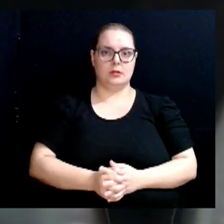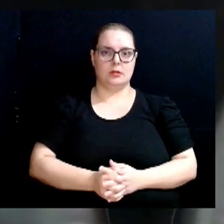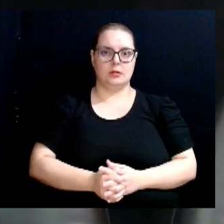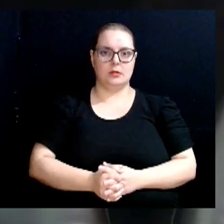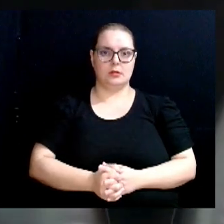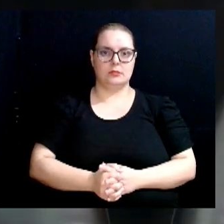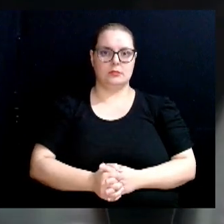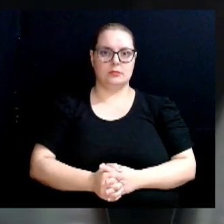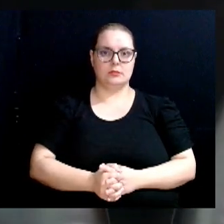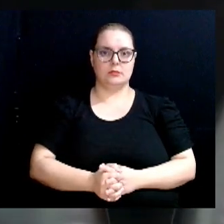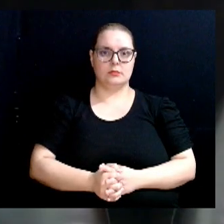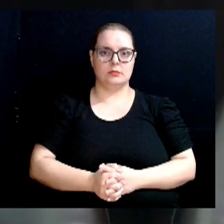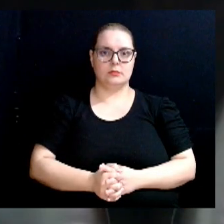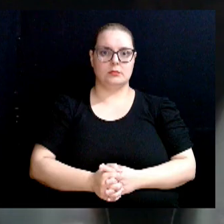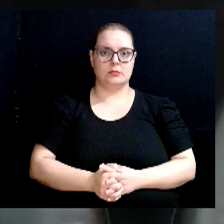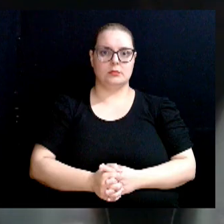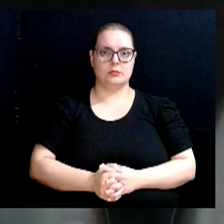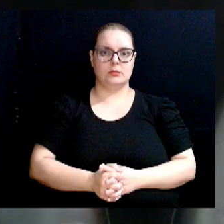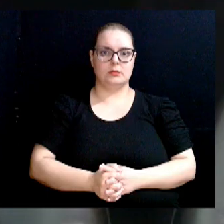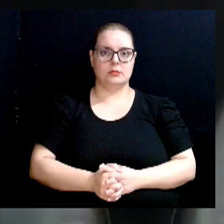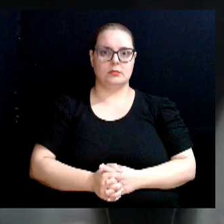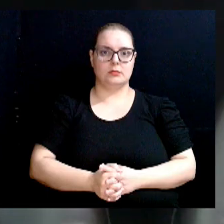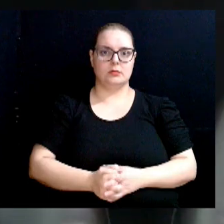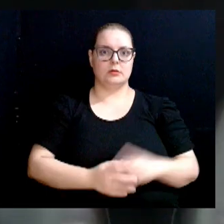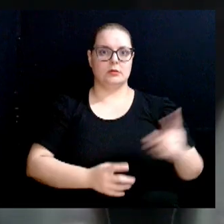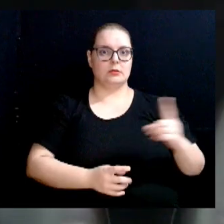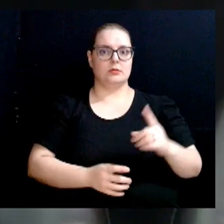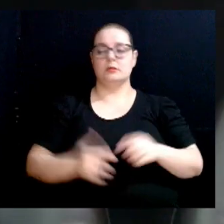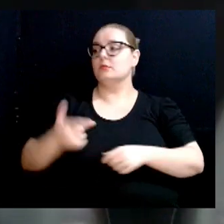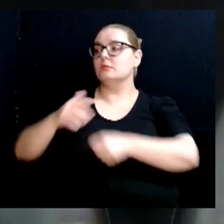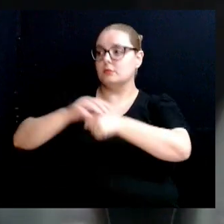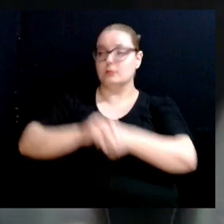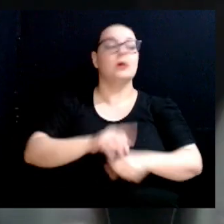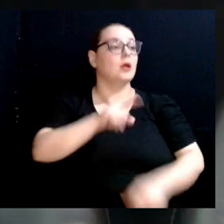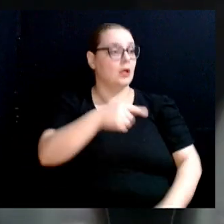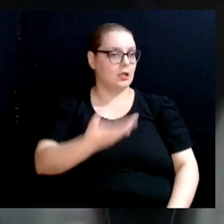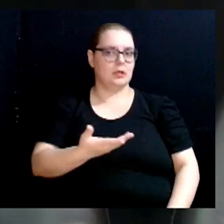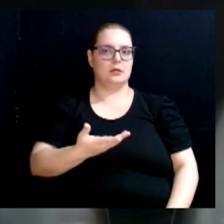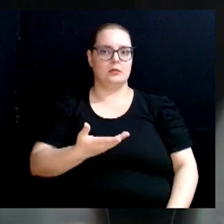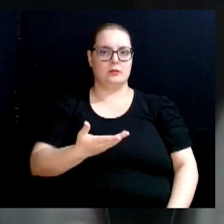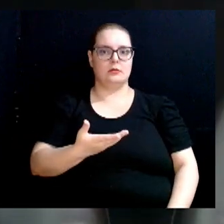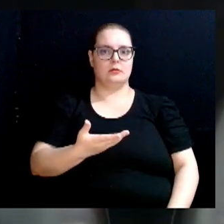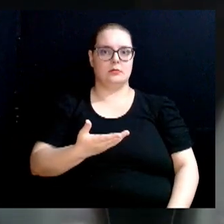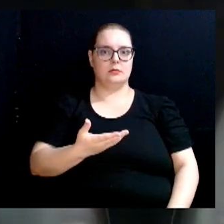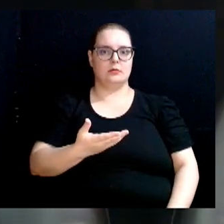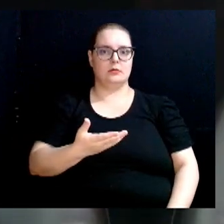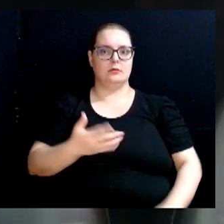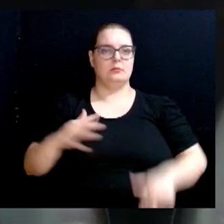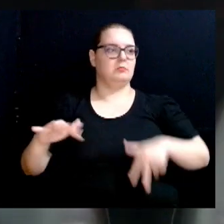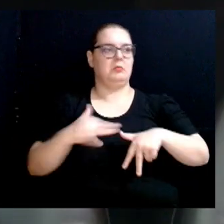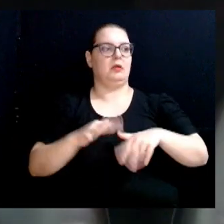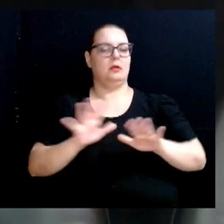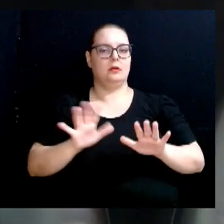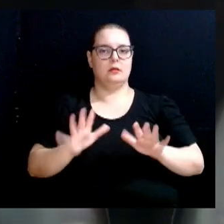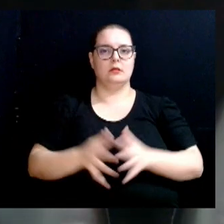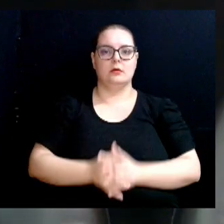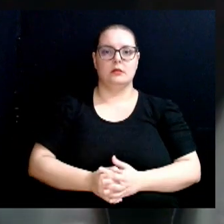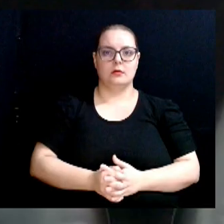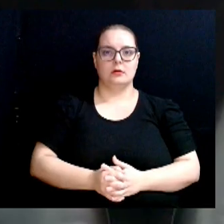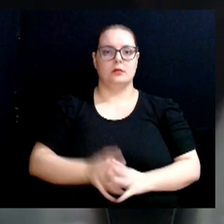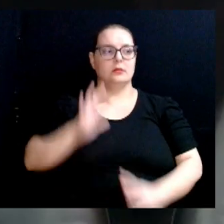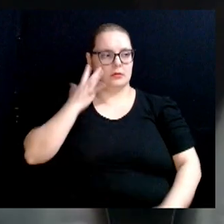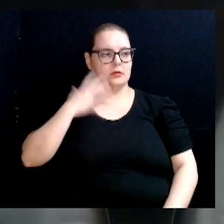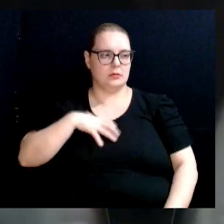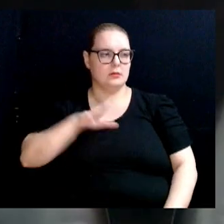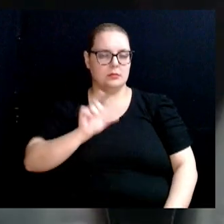colocar ele num ambiente de... Sem pressão. De expor, sem exposição. Né? Acho que essa é a palavra. Então a gente